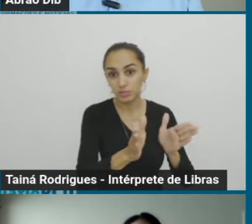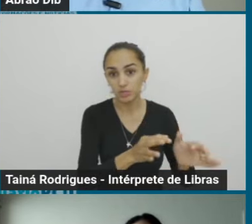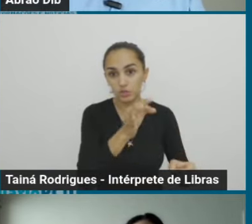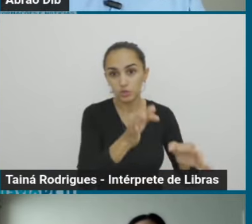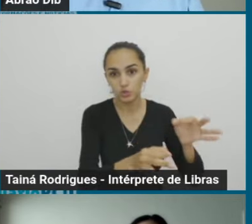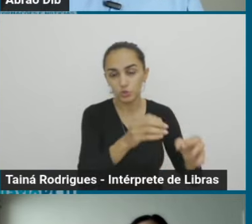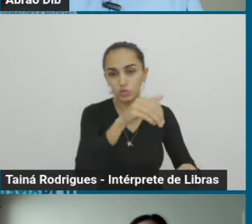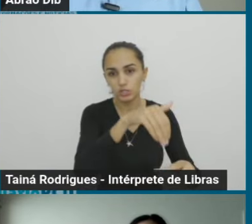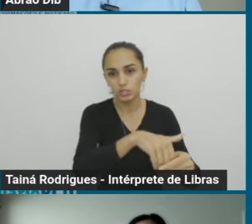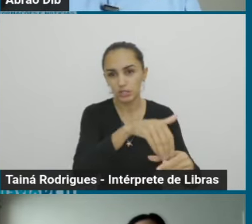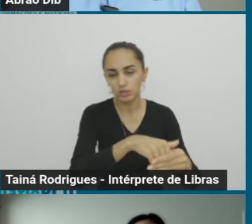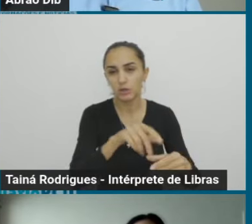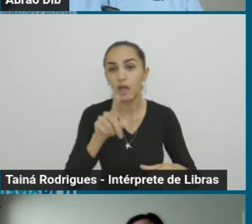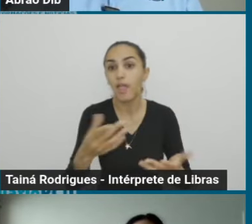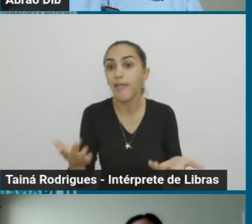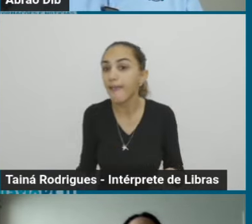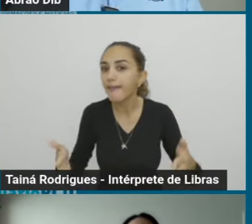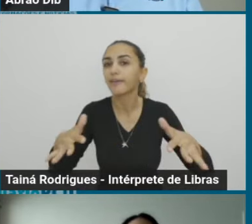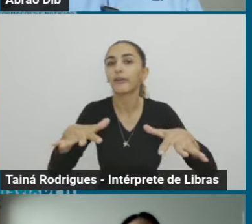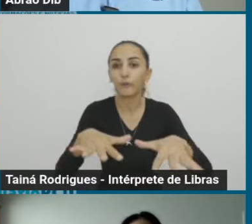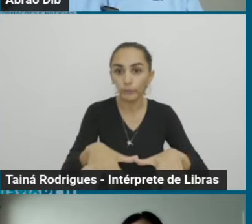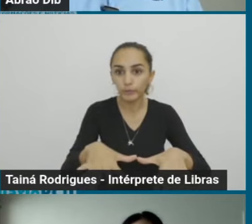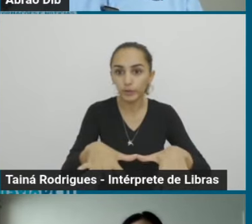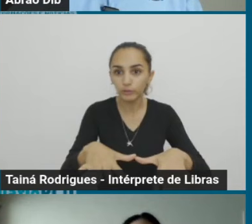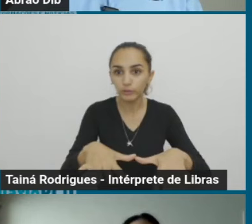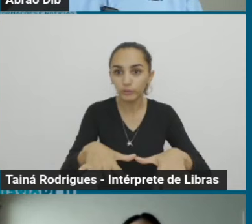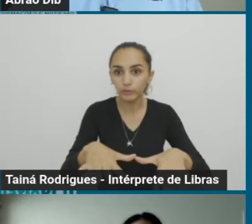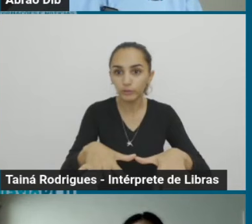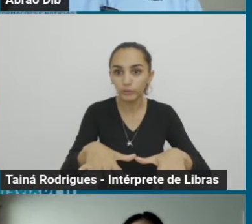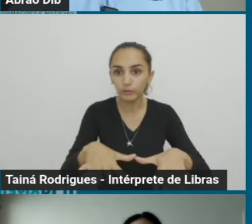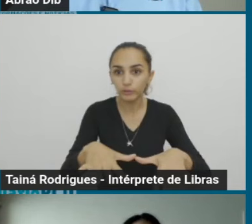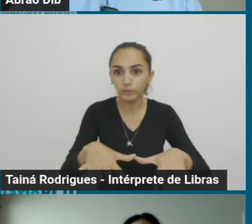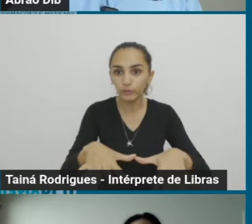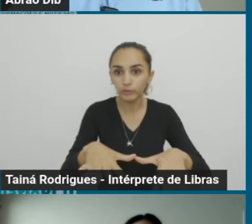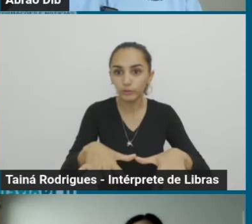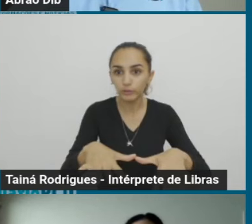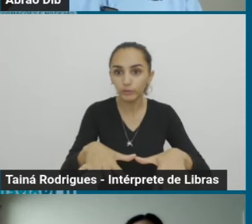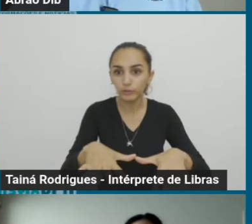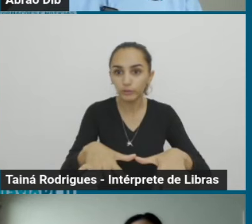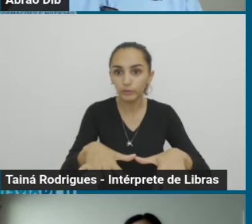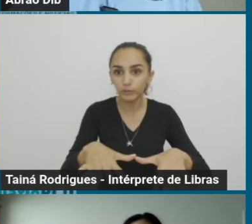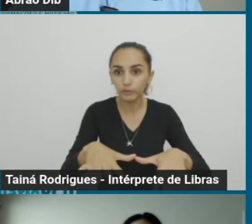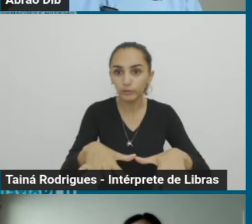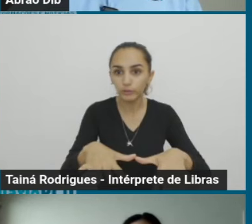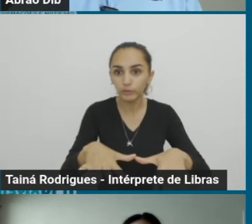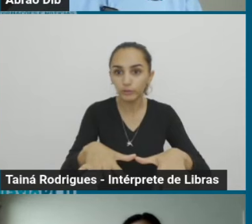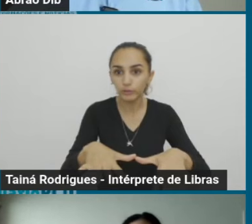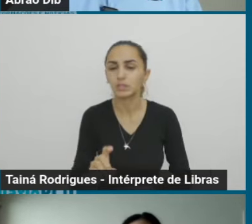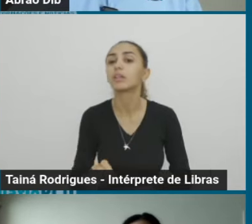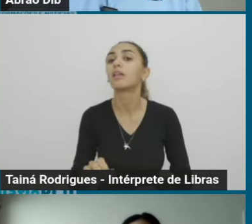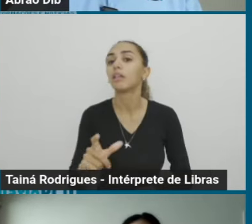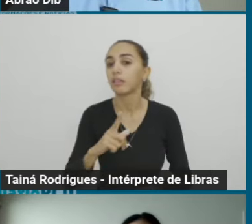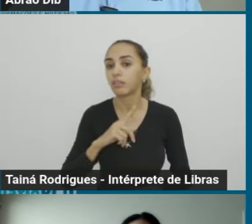no sentido da inclusão, no sentido de que as pessoas com deficiência tenham